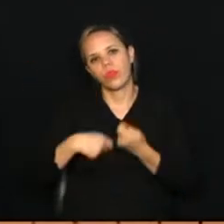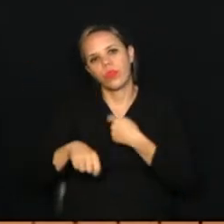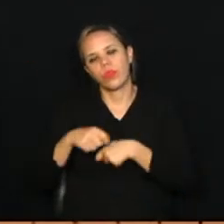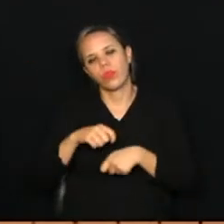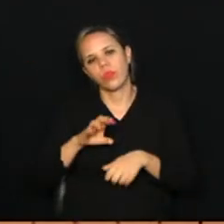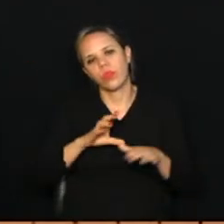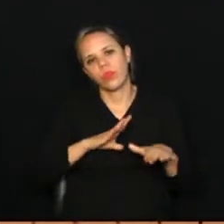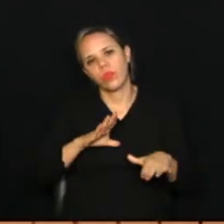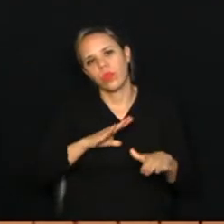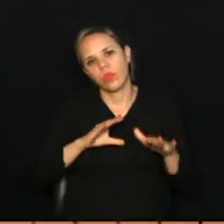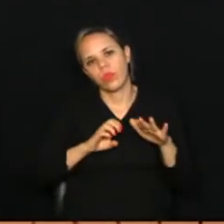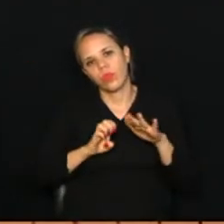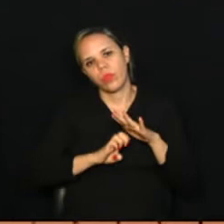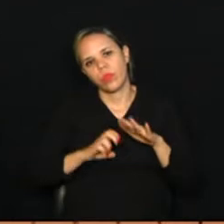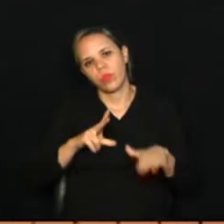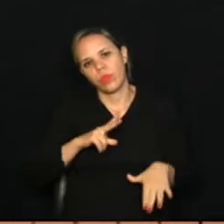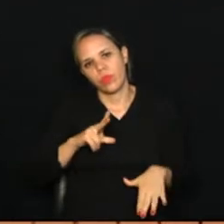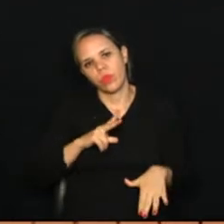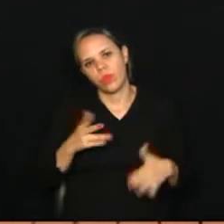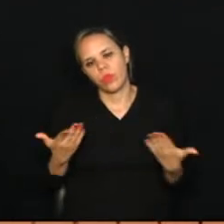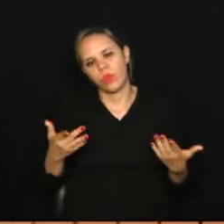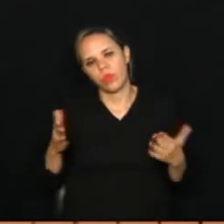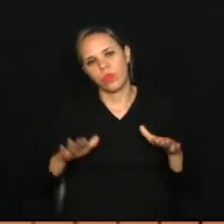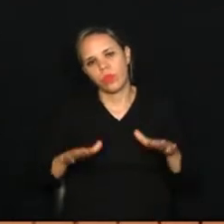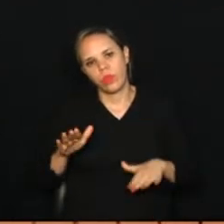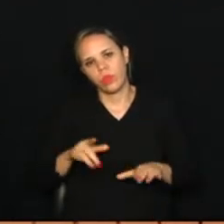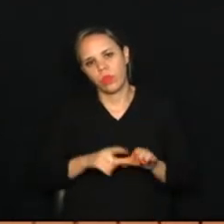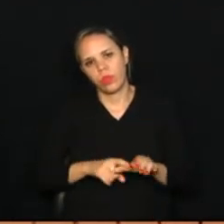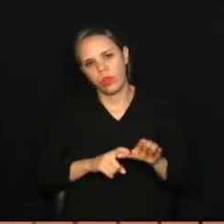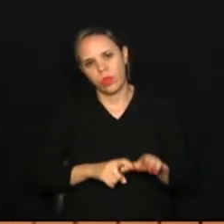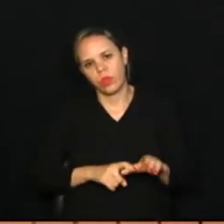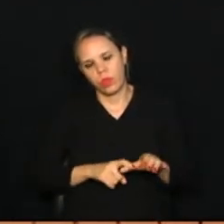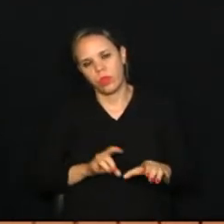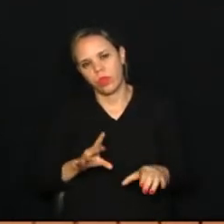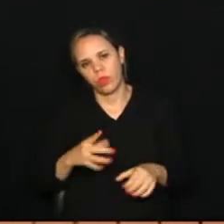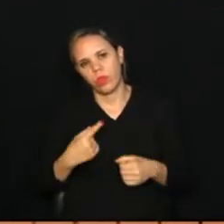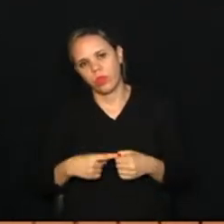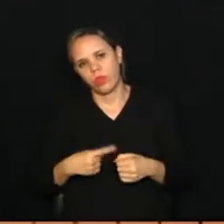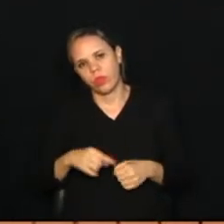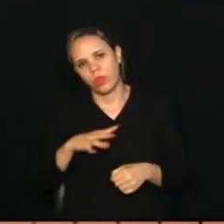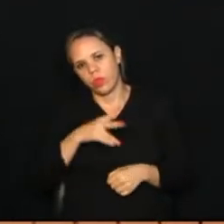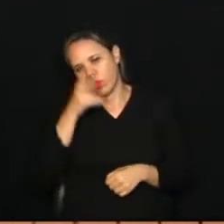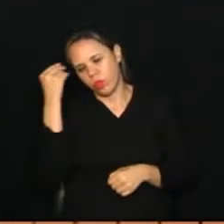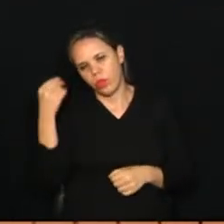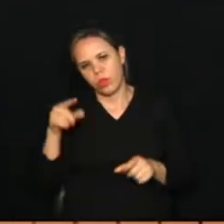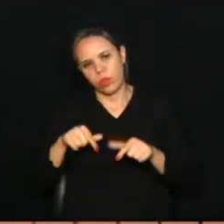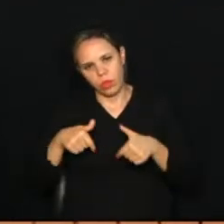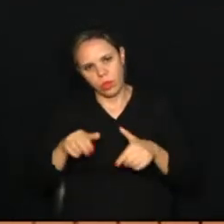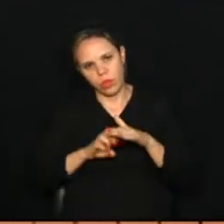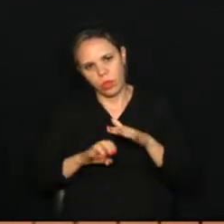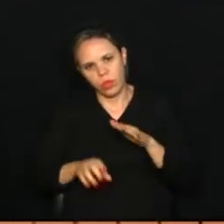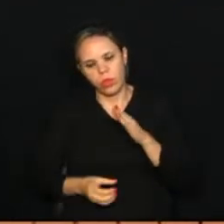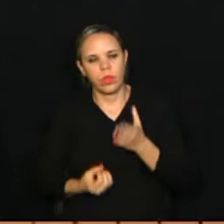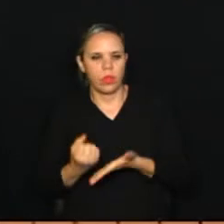privada também? Hoje ele depende exclusivamente do município, né? Mas ele poderia vir da iniciativa